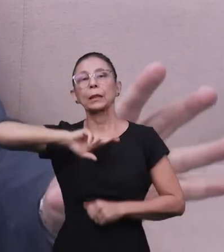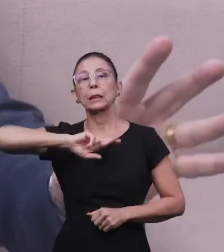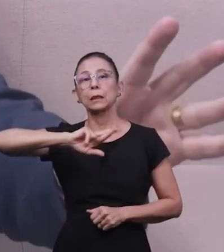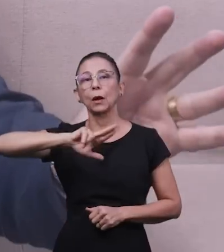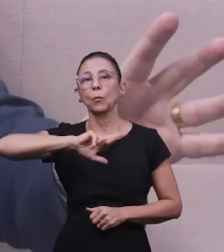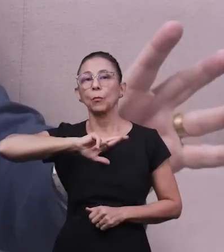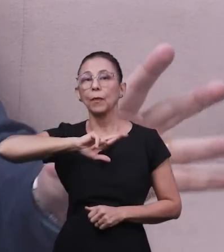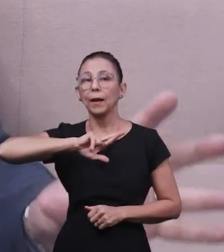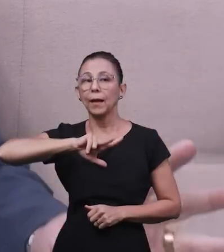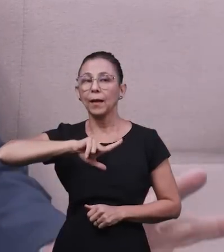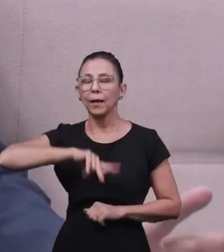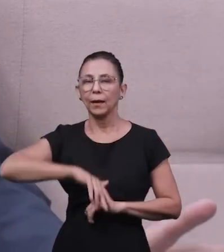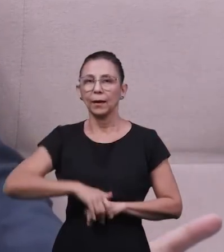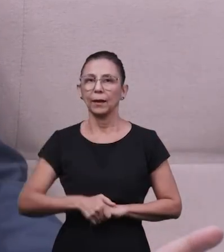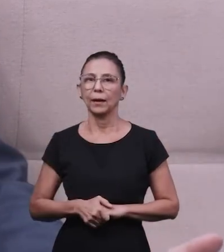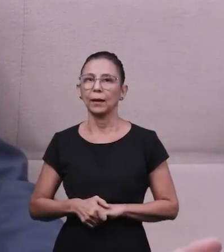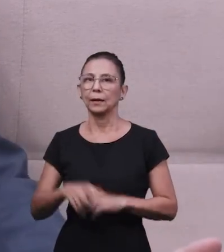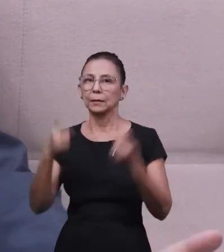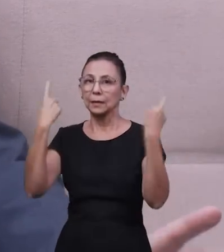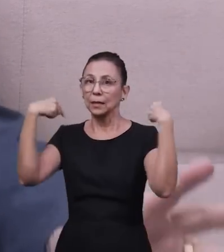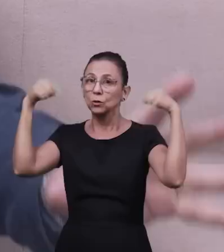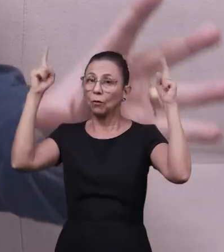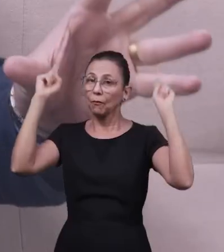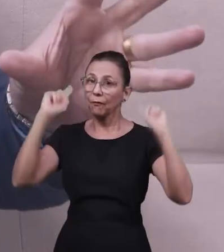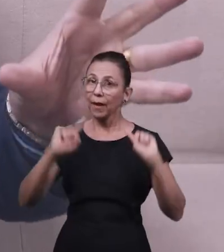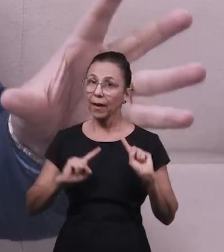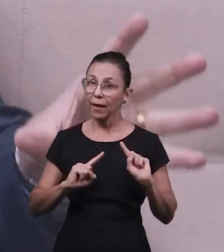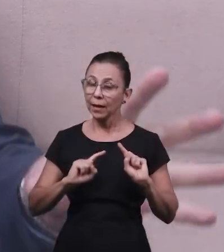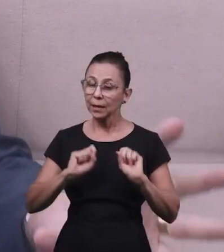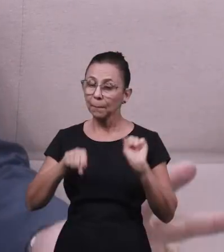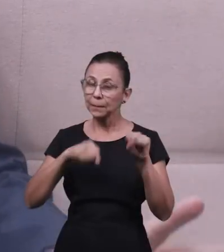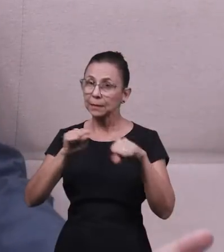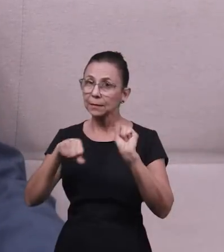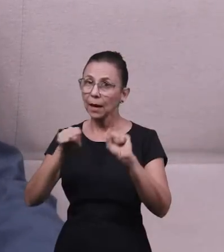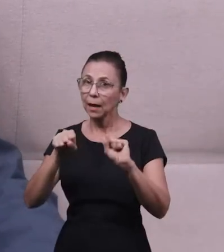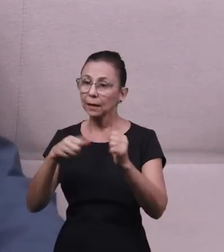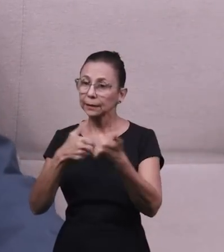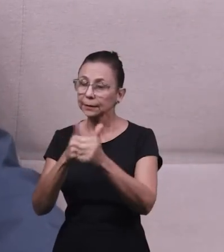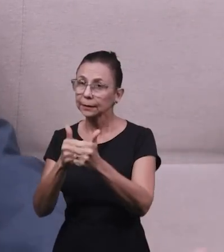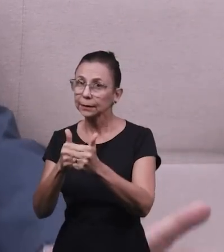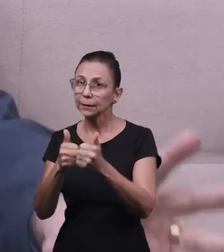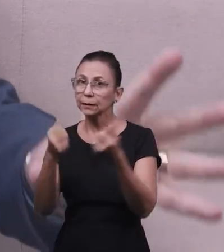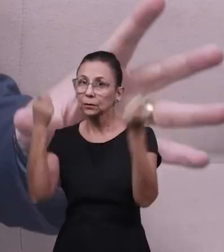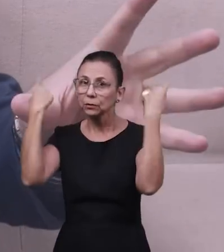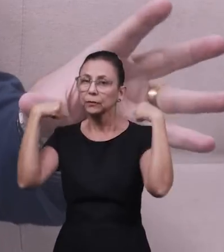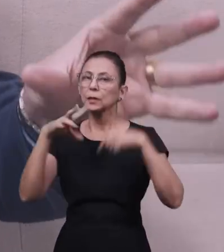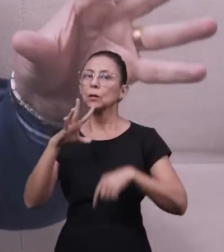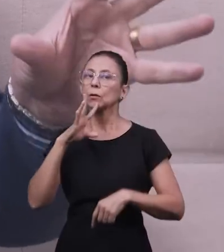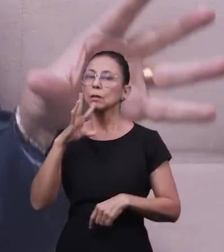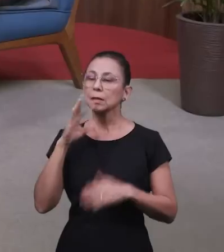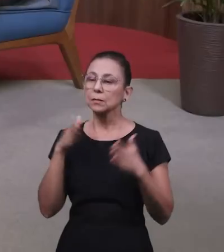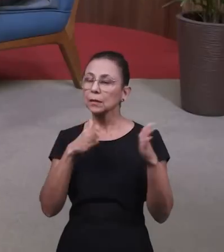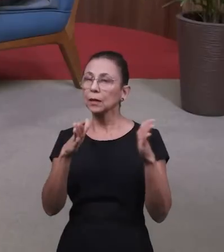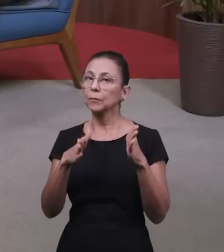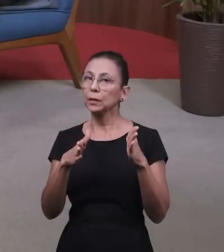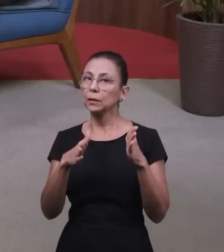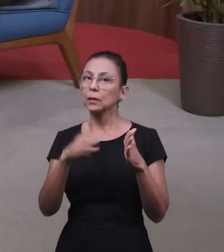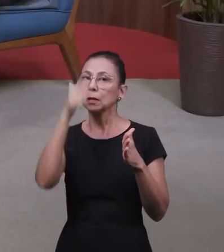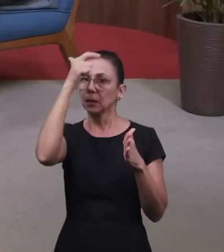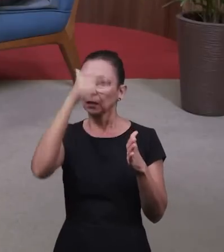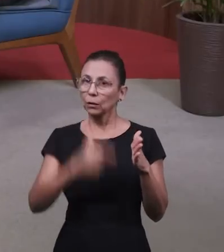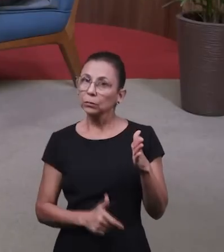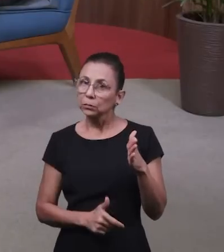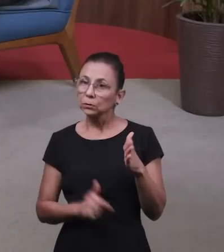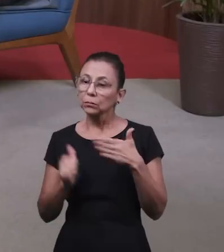as ovelhas. Segue a pisada das ovelhas. As ovelhas conhecem o caminho, porque eu sou o